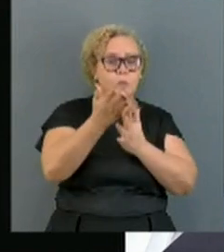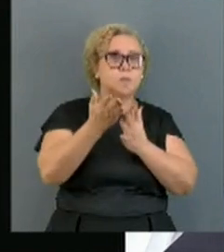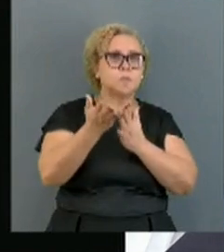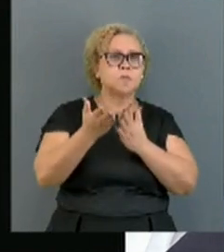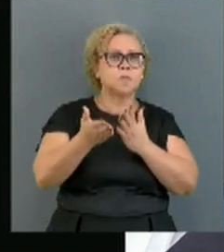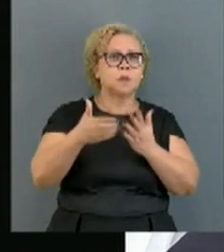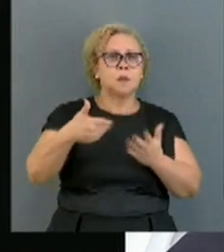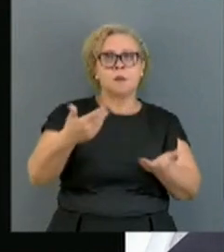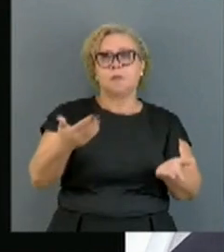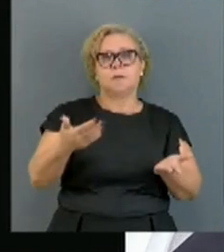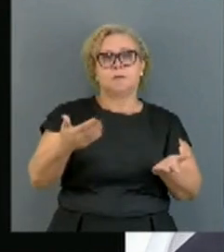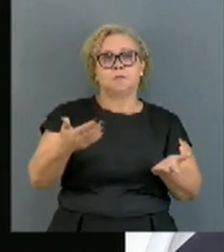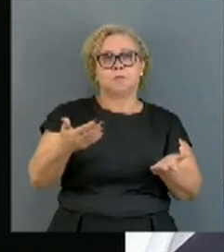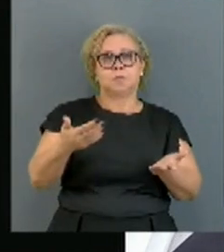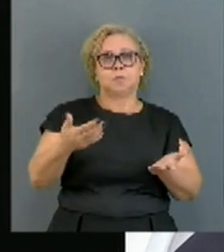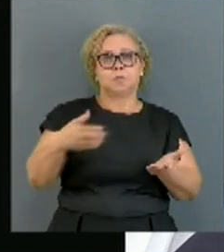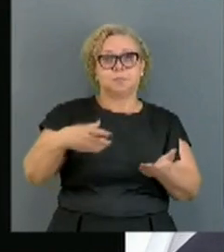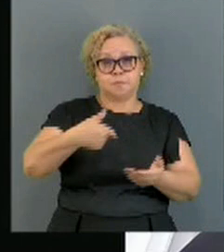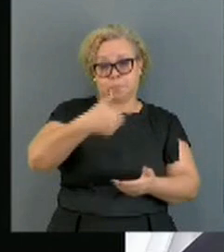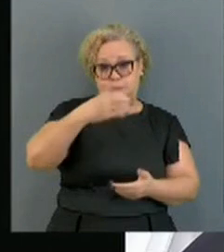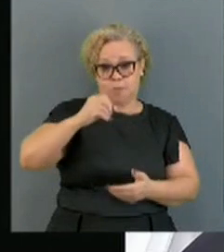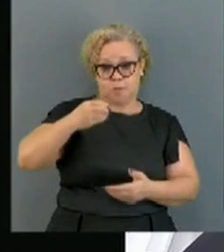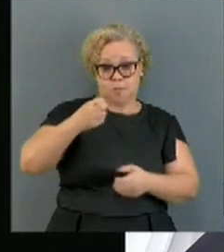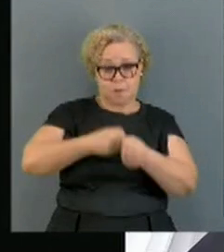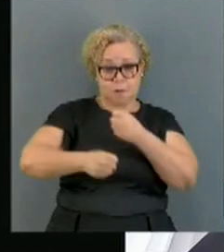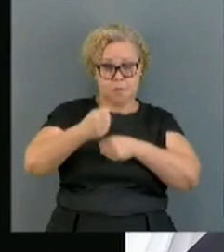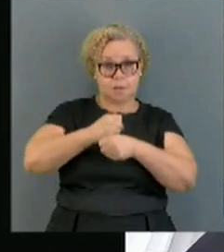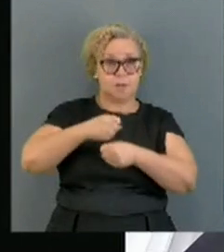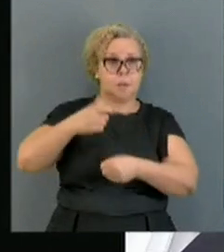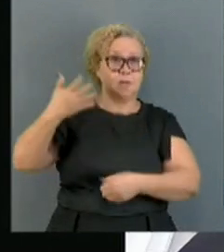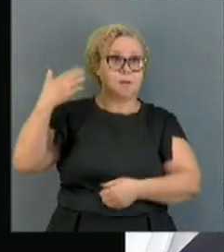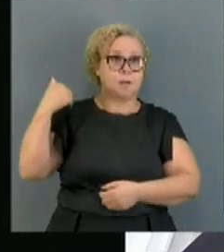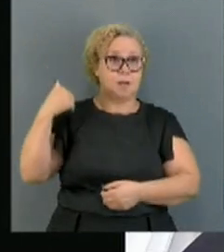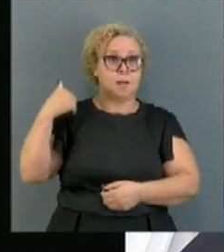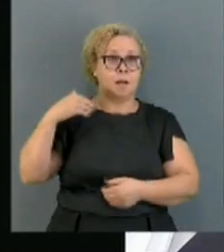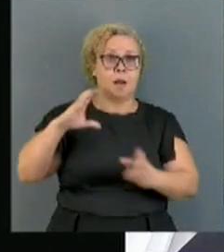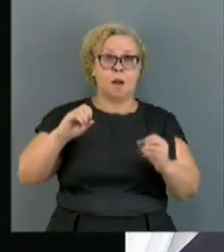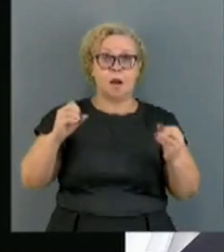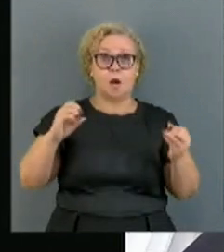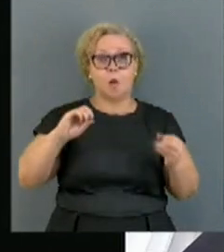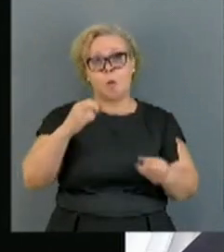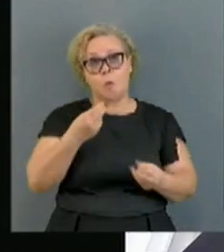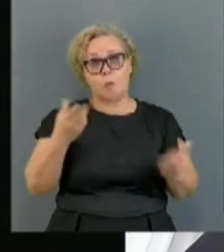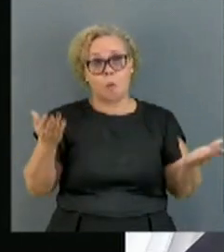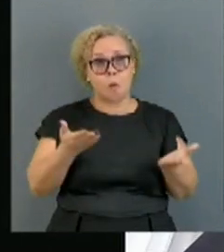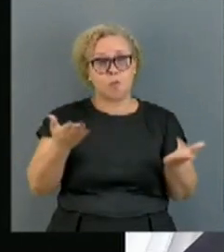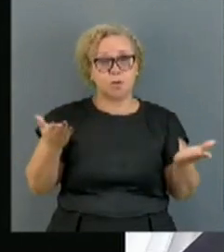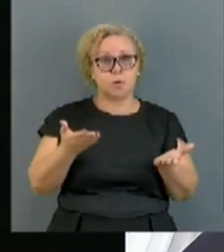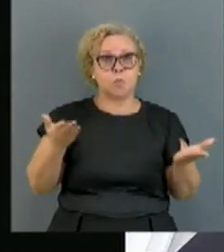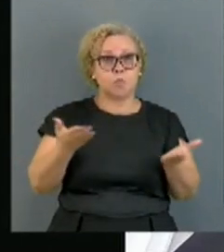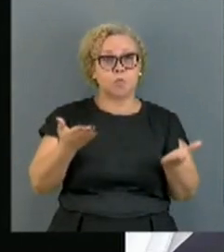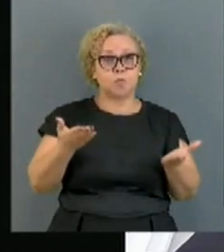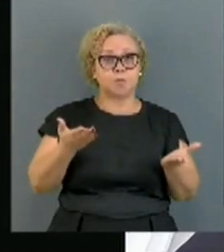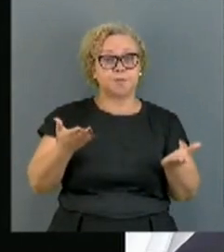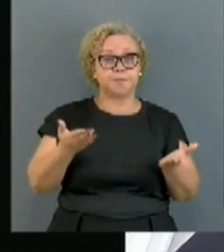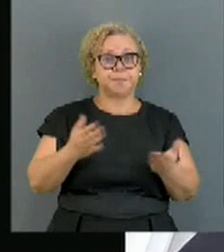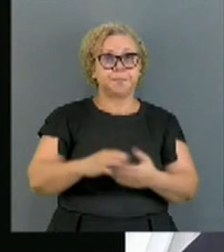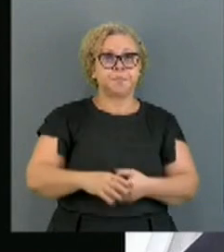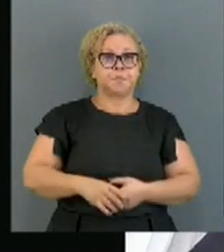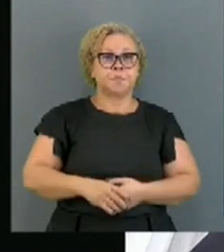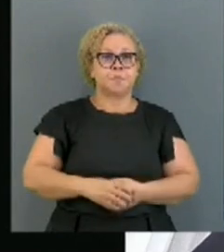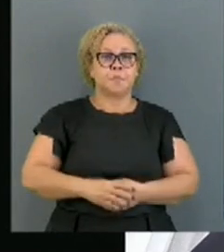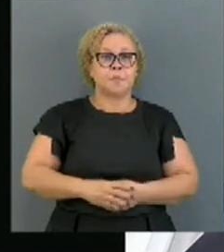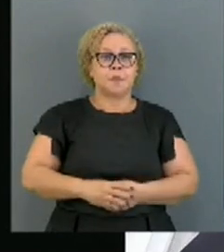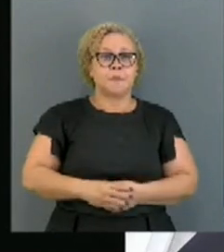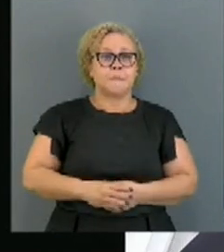de hoje? Então, há certos conceitos que eles vão ser de difícil implementação e acompanhamento. Um